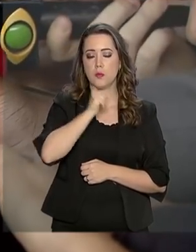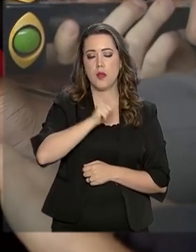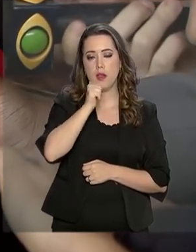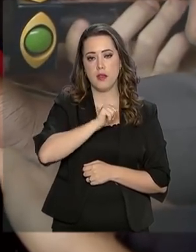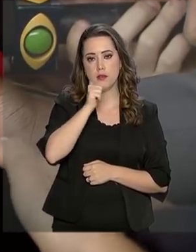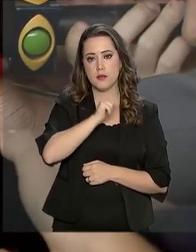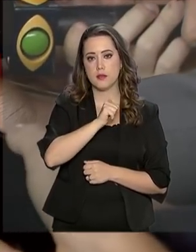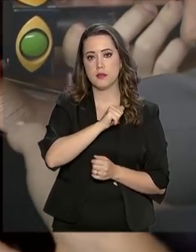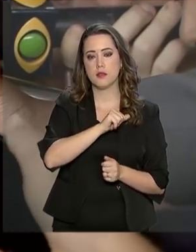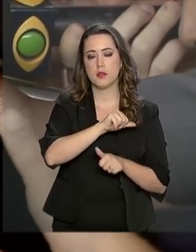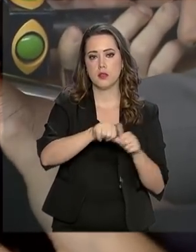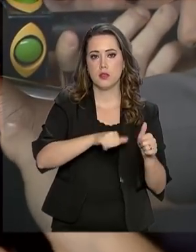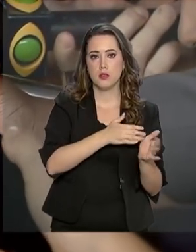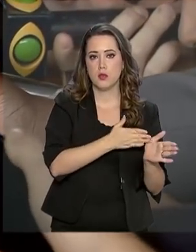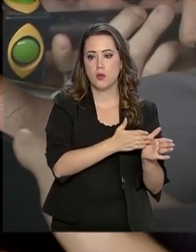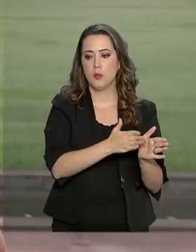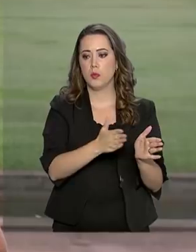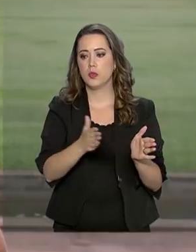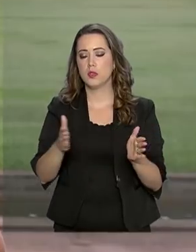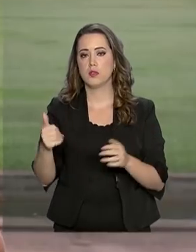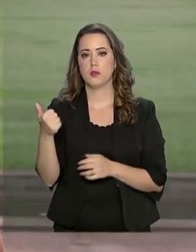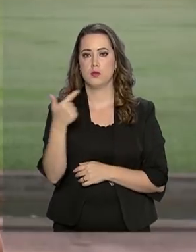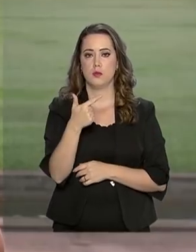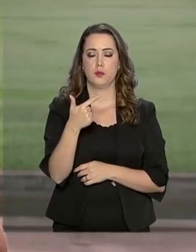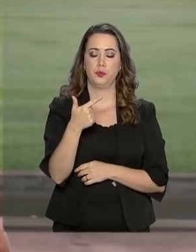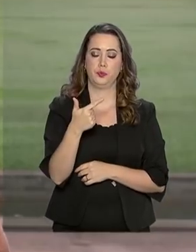transição de 12 anos.